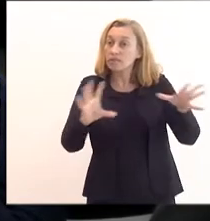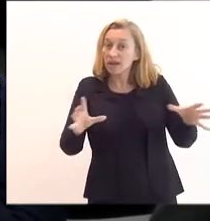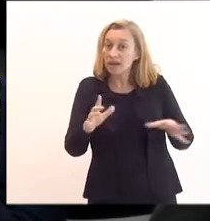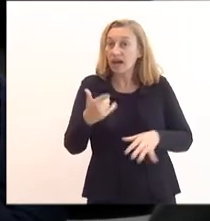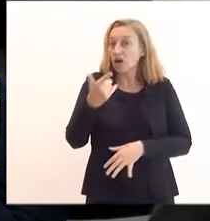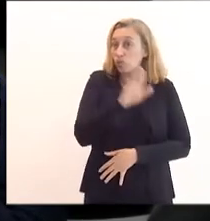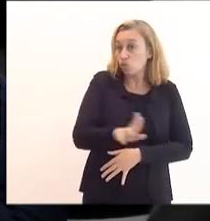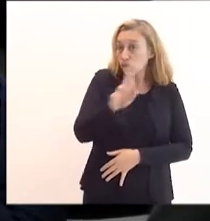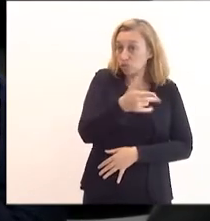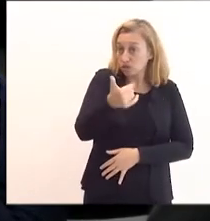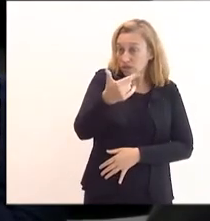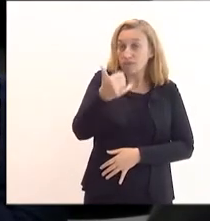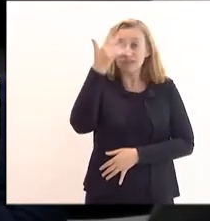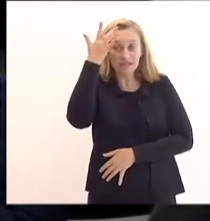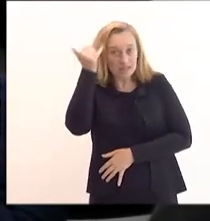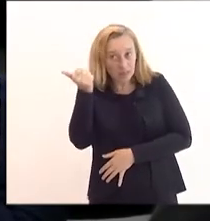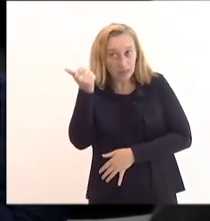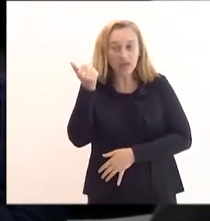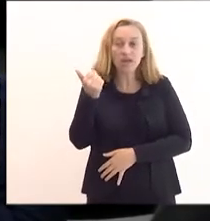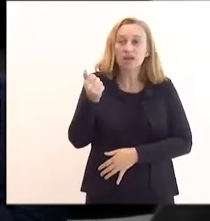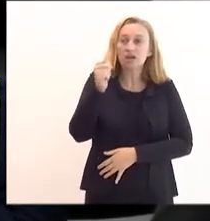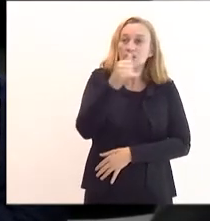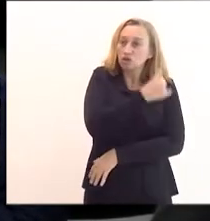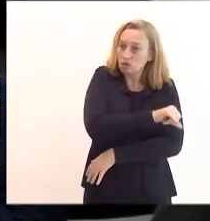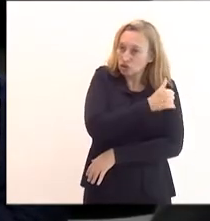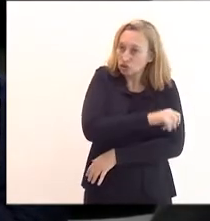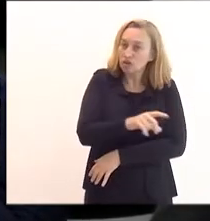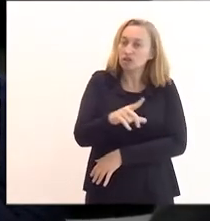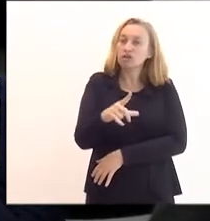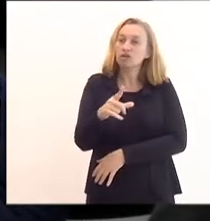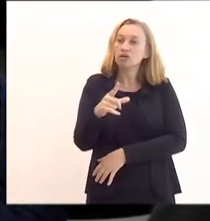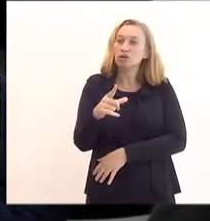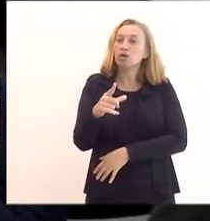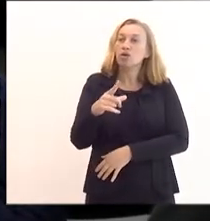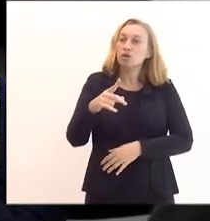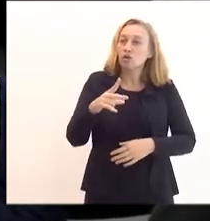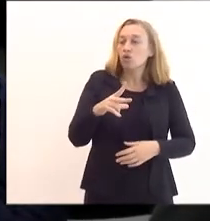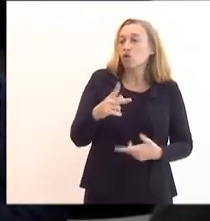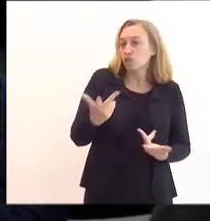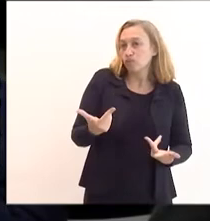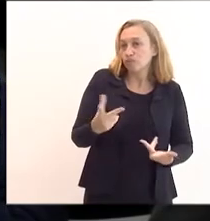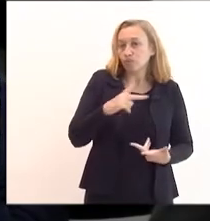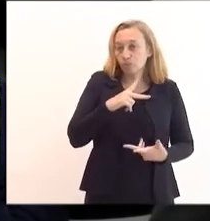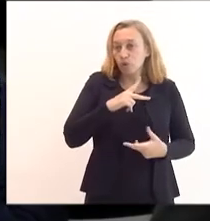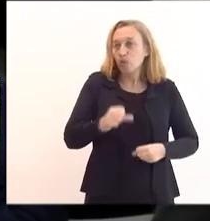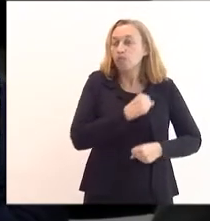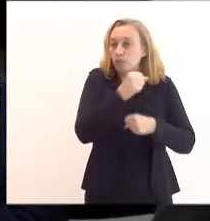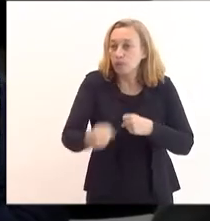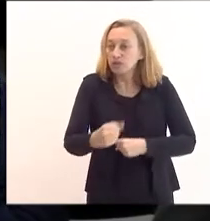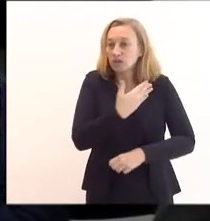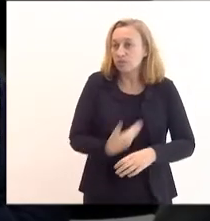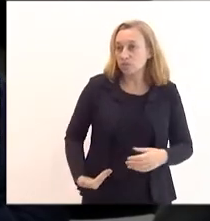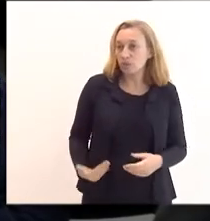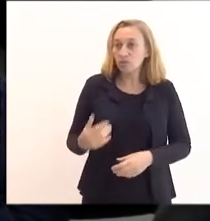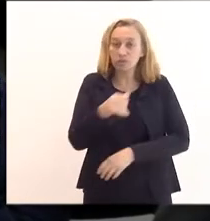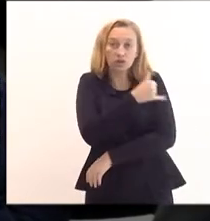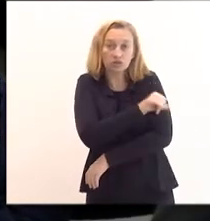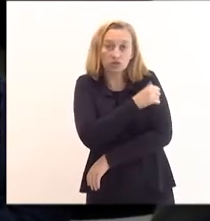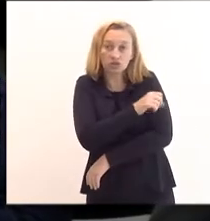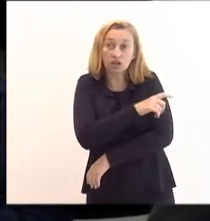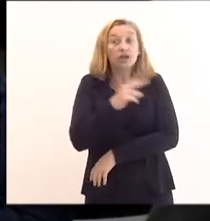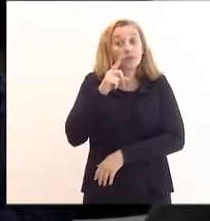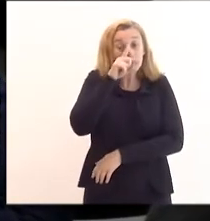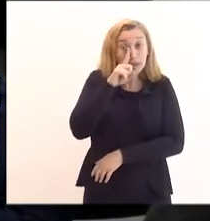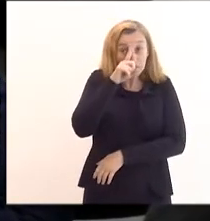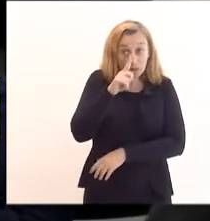porte, saber que no Rio de Janeiro há uma declaração do próprio poder público de que a atividade é uma atividade perigosa. É um projeto, ao meu